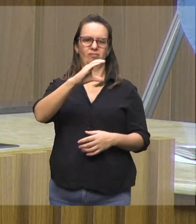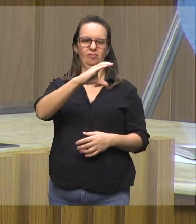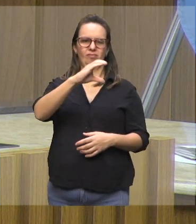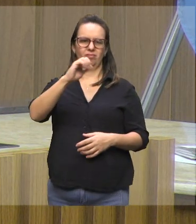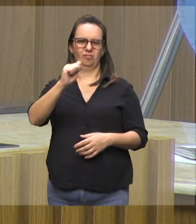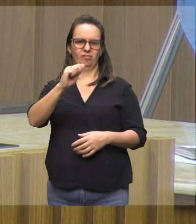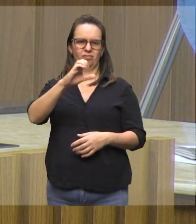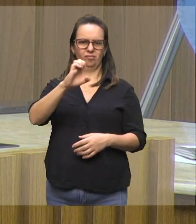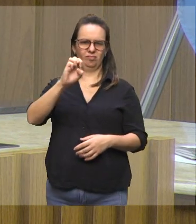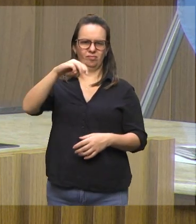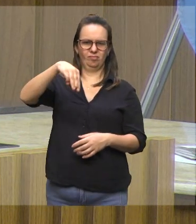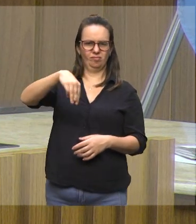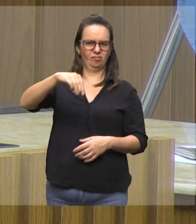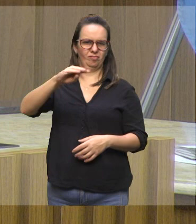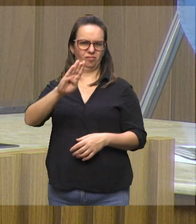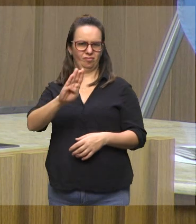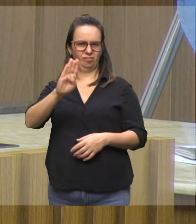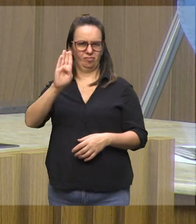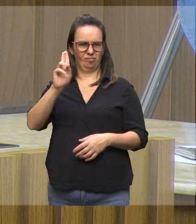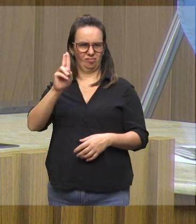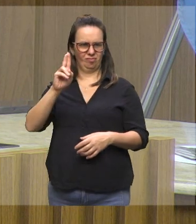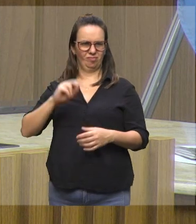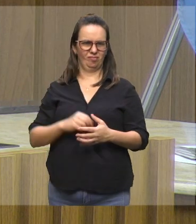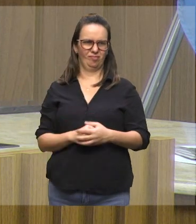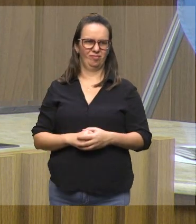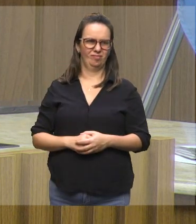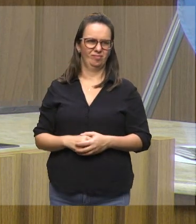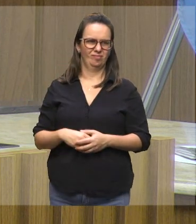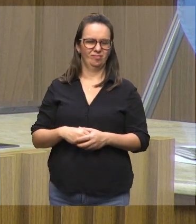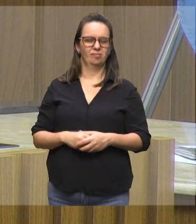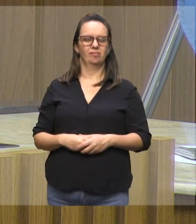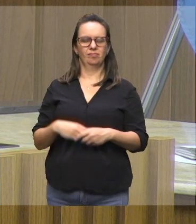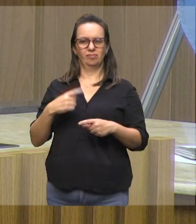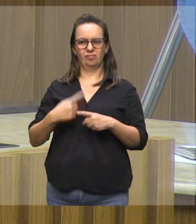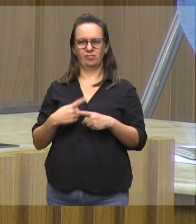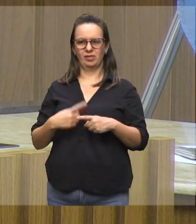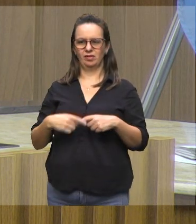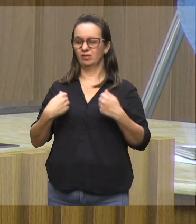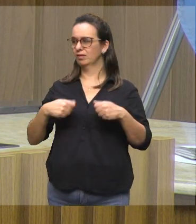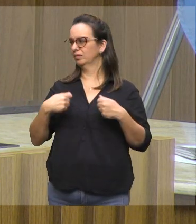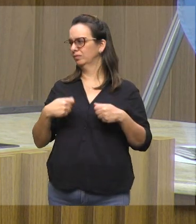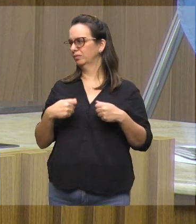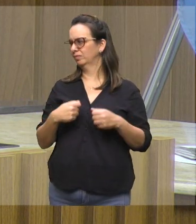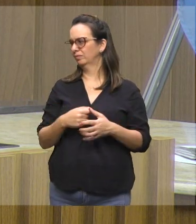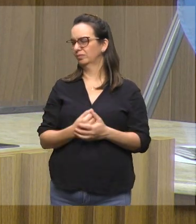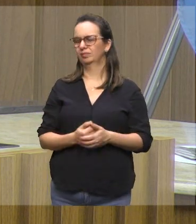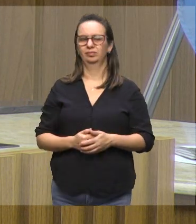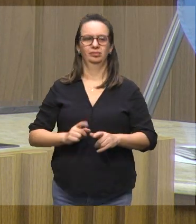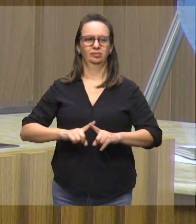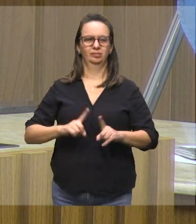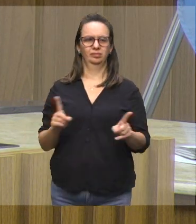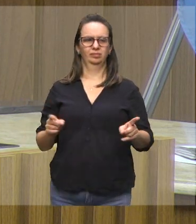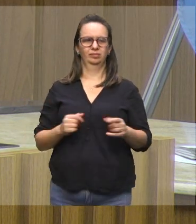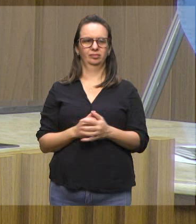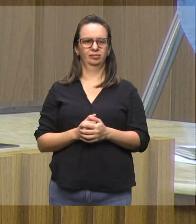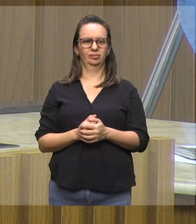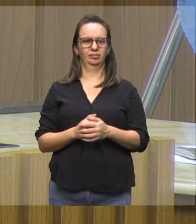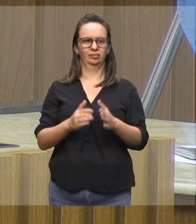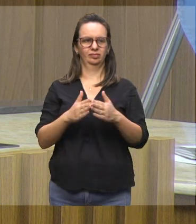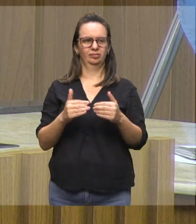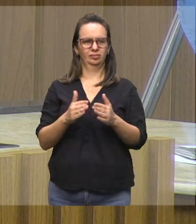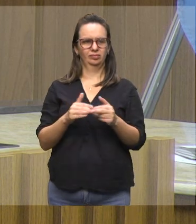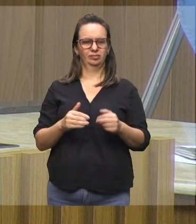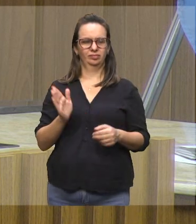vimos vendo aquela necessidade de uma rotatória ali, mas o requerimento nós soltamos já